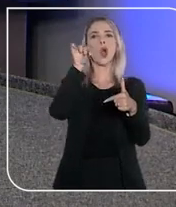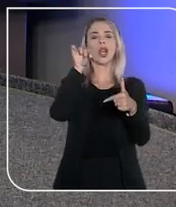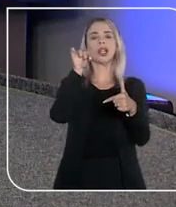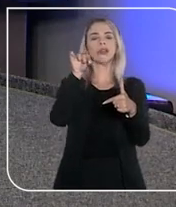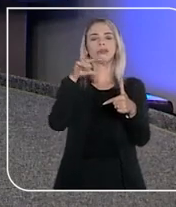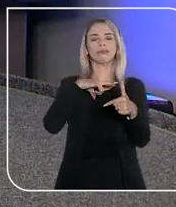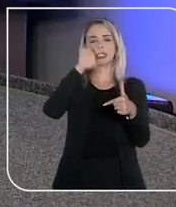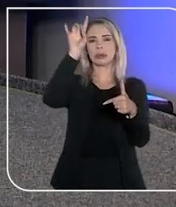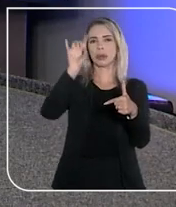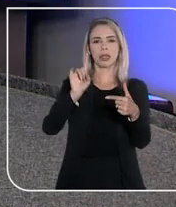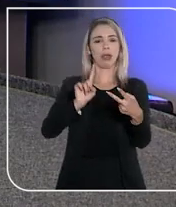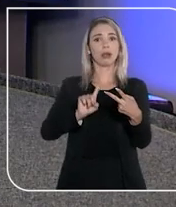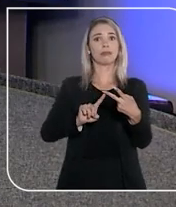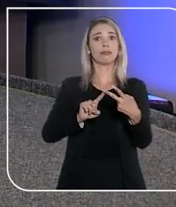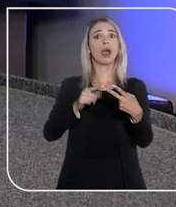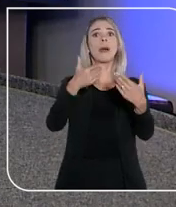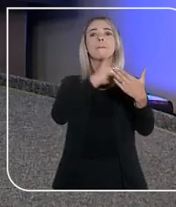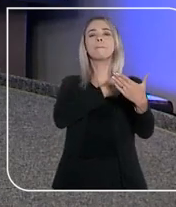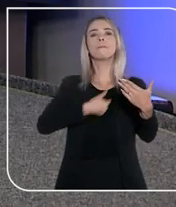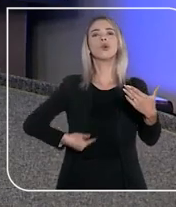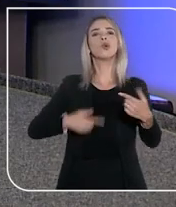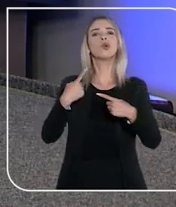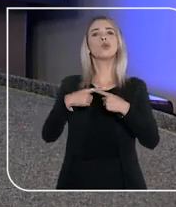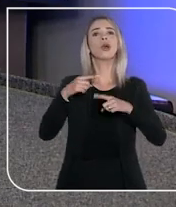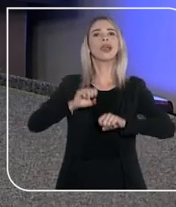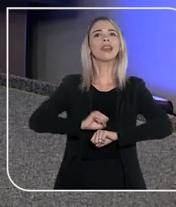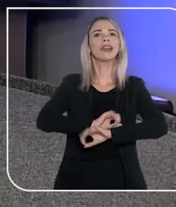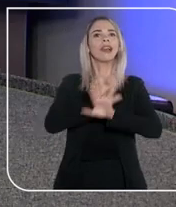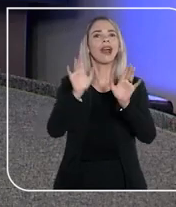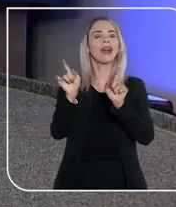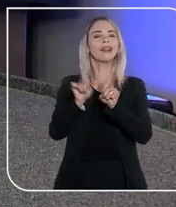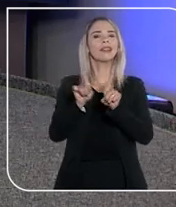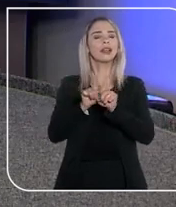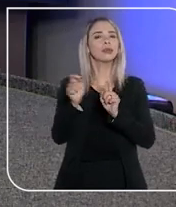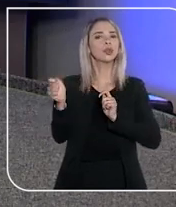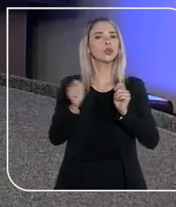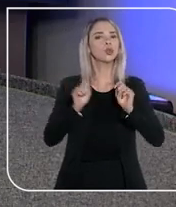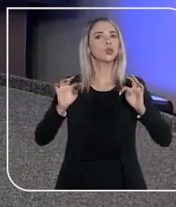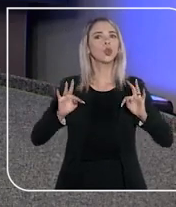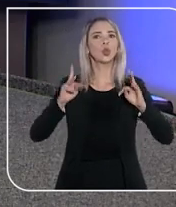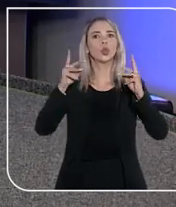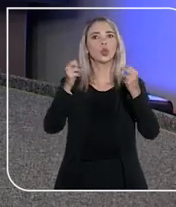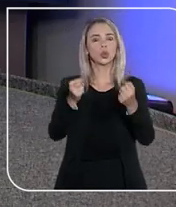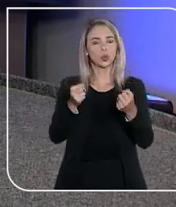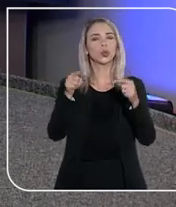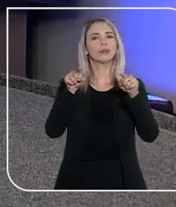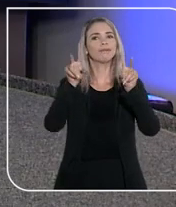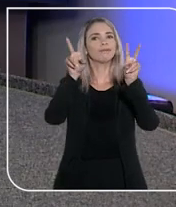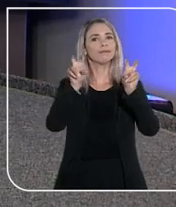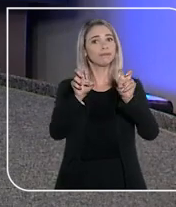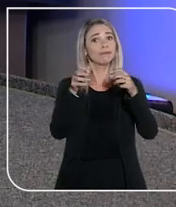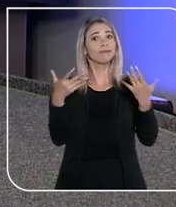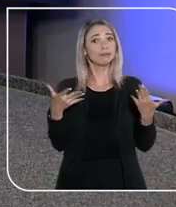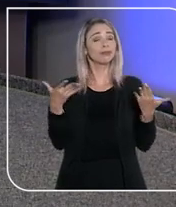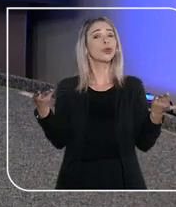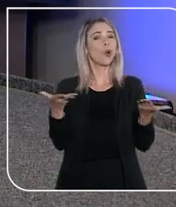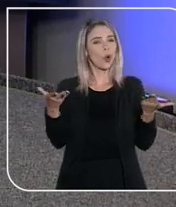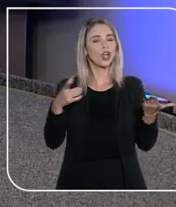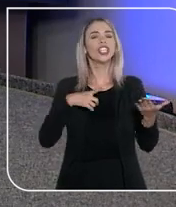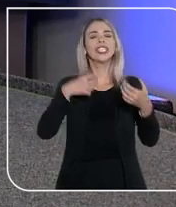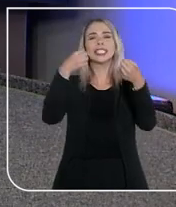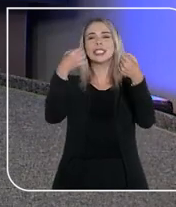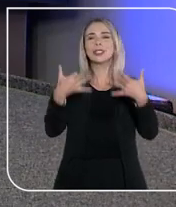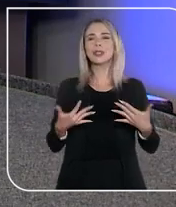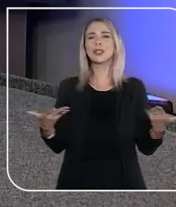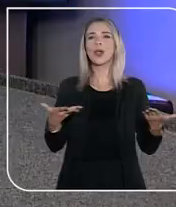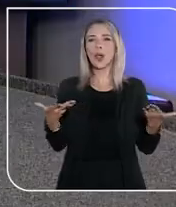duplo sentido de certame transparente e de controle amplo de sua integridade. E esse é o tema do